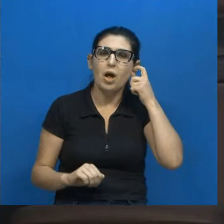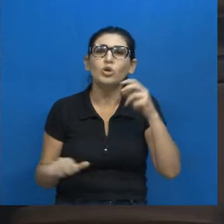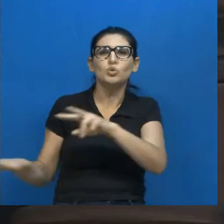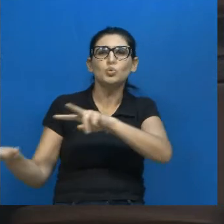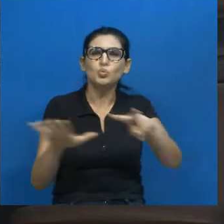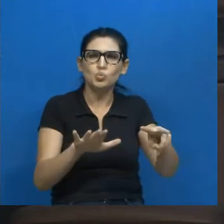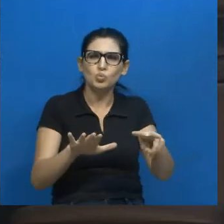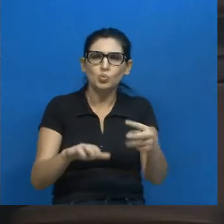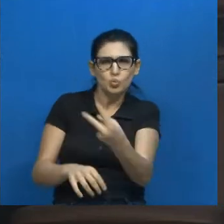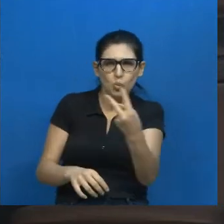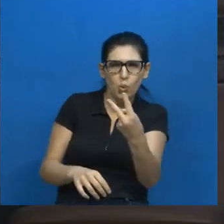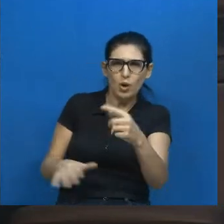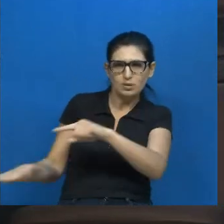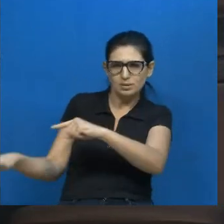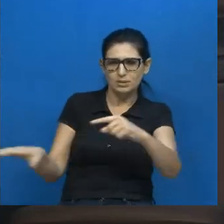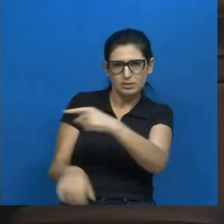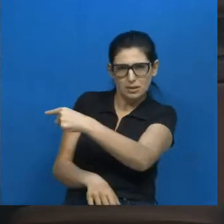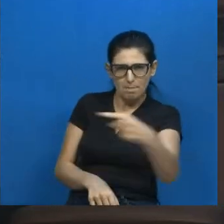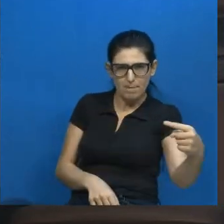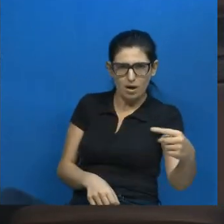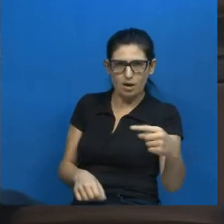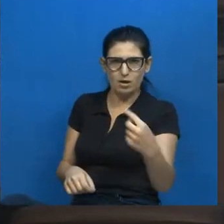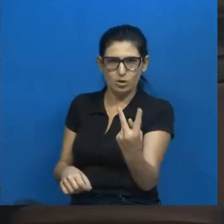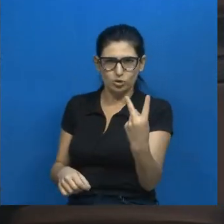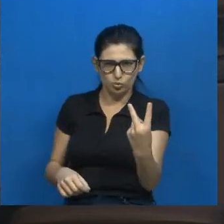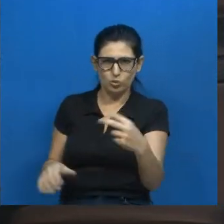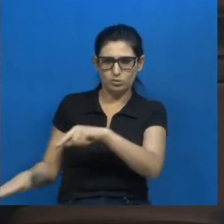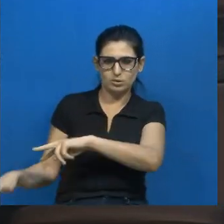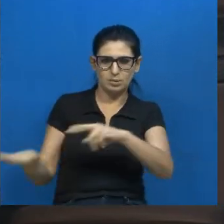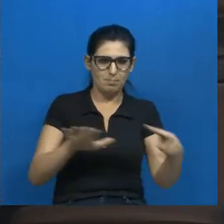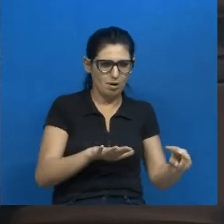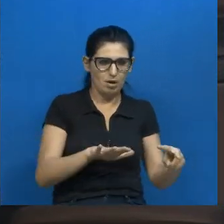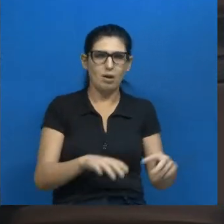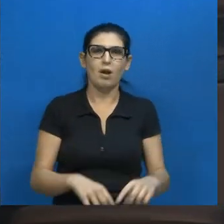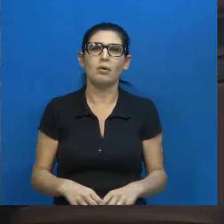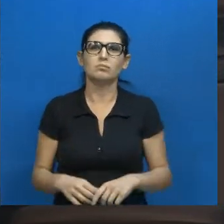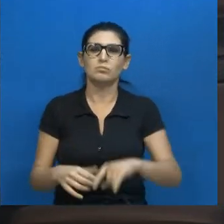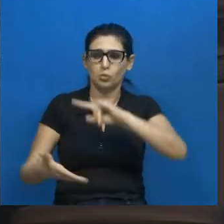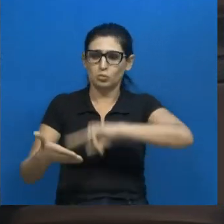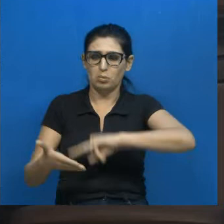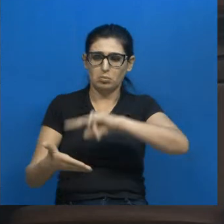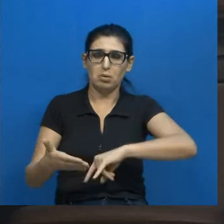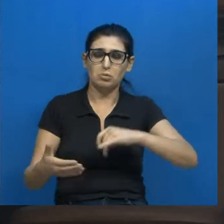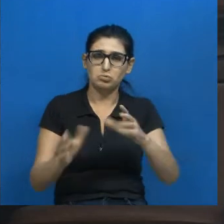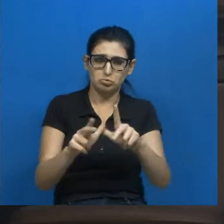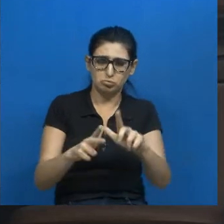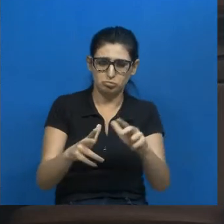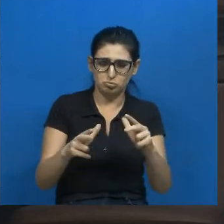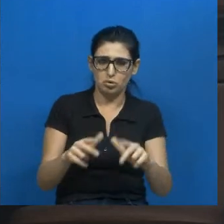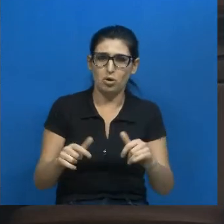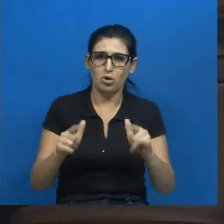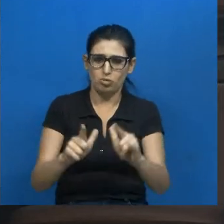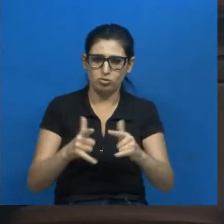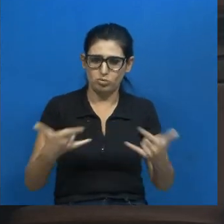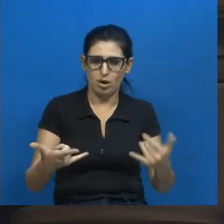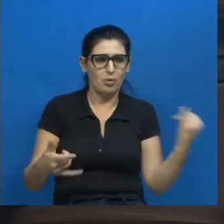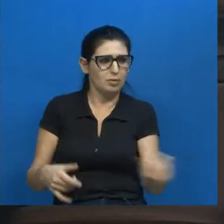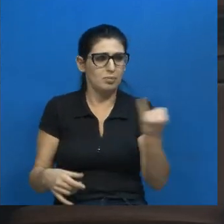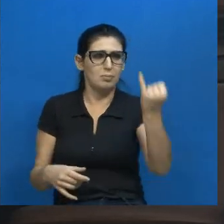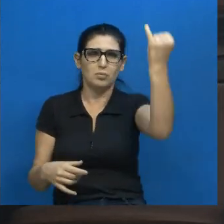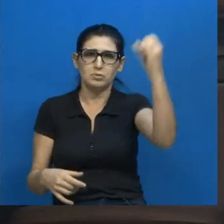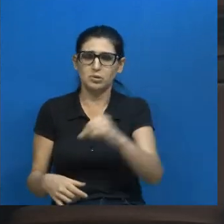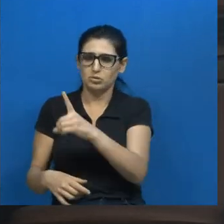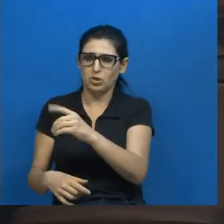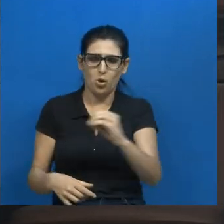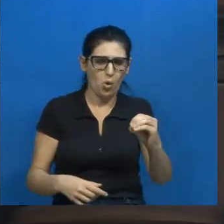semanas da efetiva realização do ato, somente pelo Diário Oficial e sem prévia disponibilização de estudos